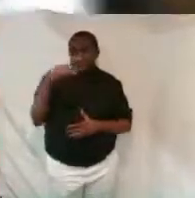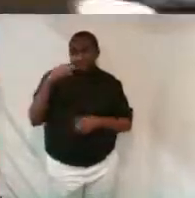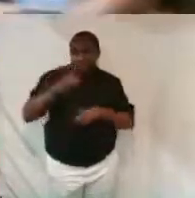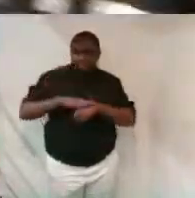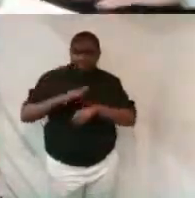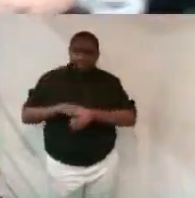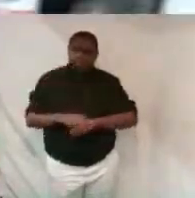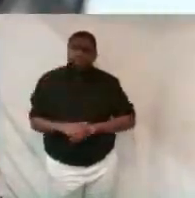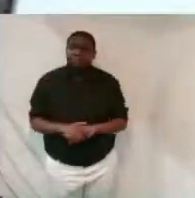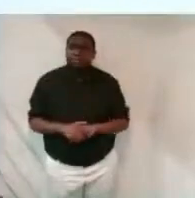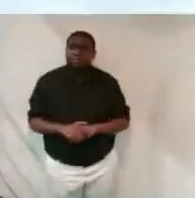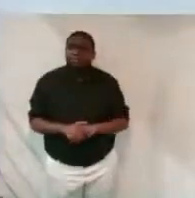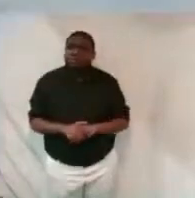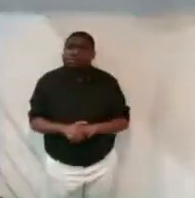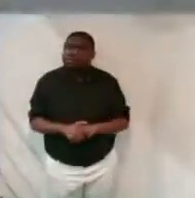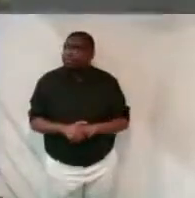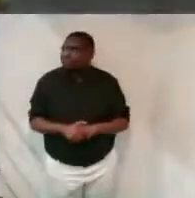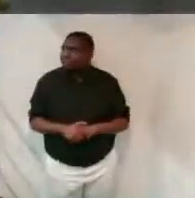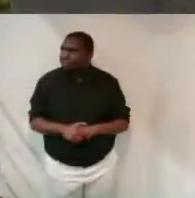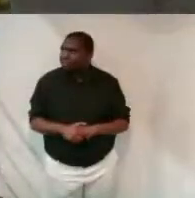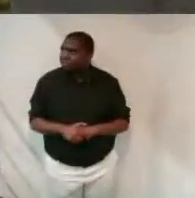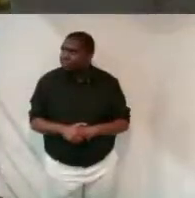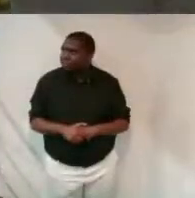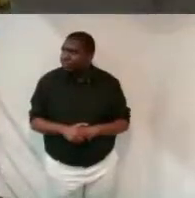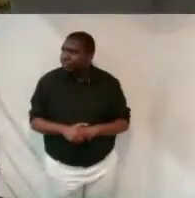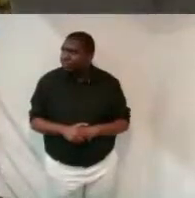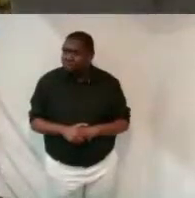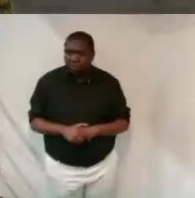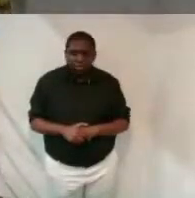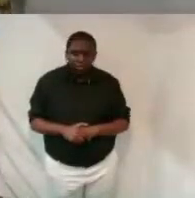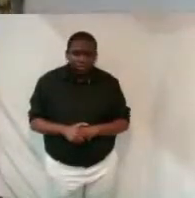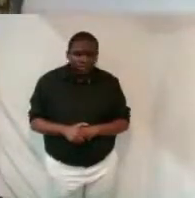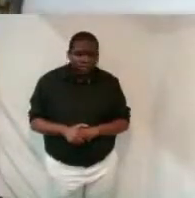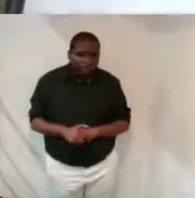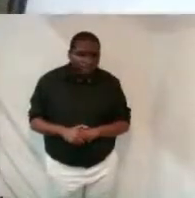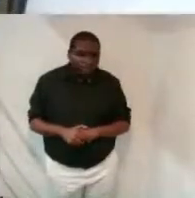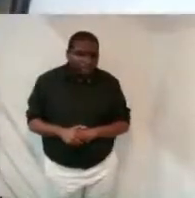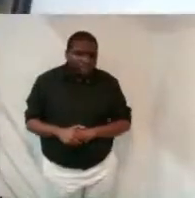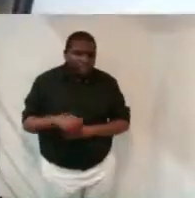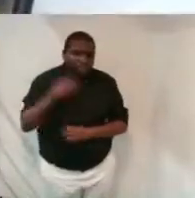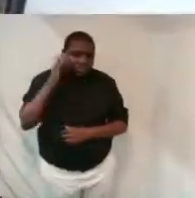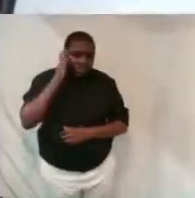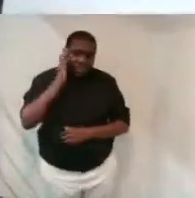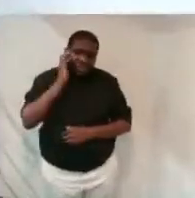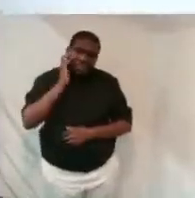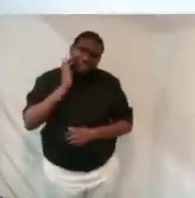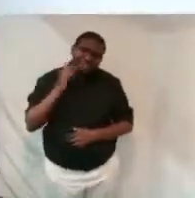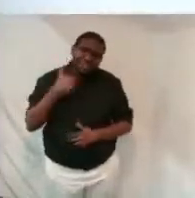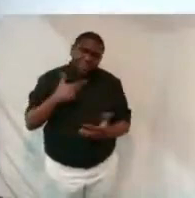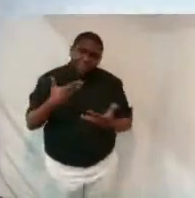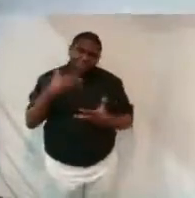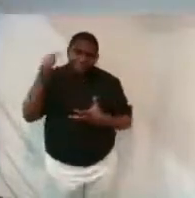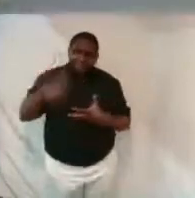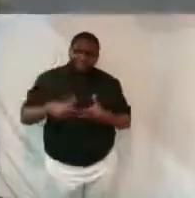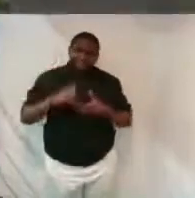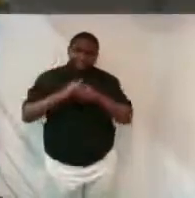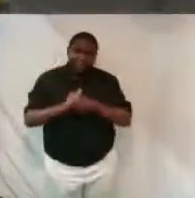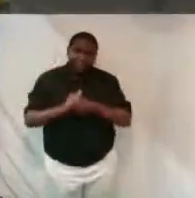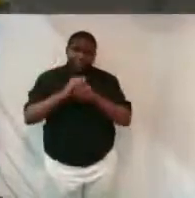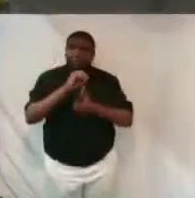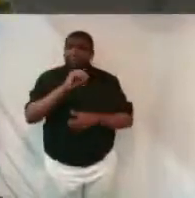Então, muito bom dia, quase boa tarde a todas e todos. Quero aqui rapidamente cumprimentar a OAB